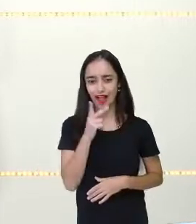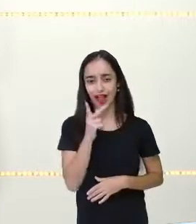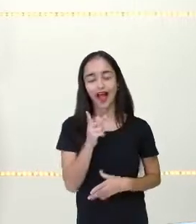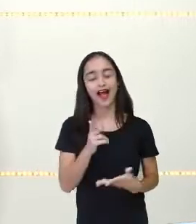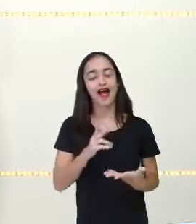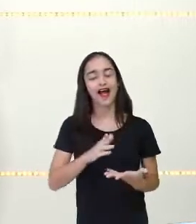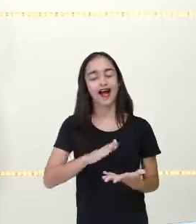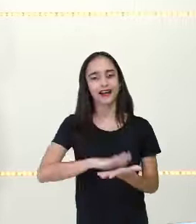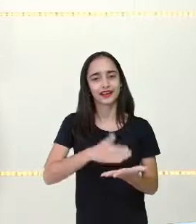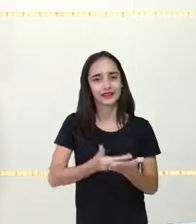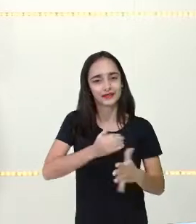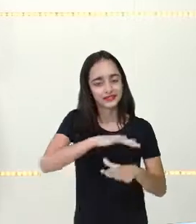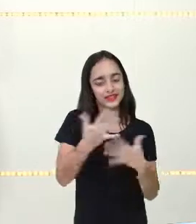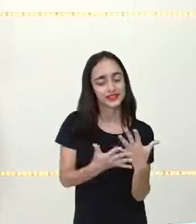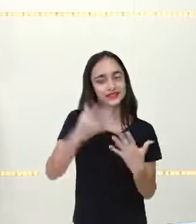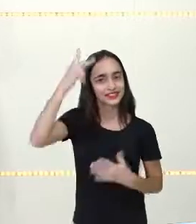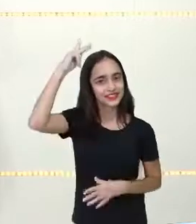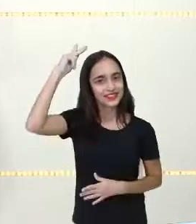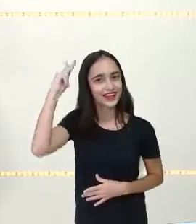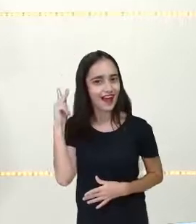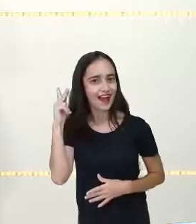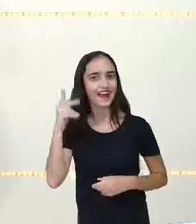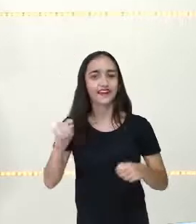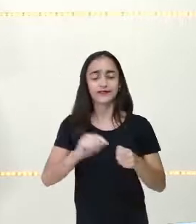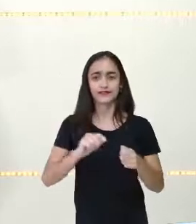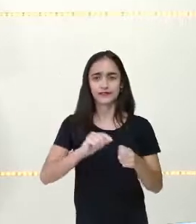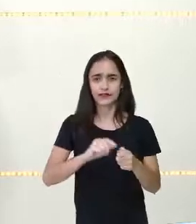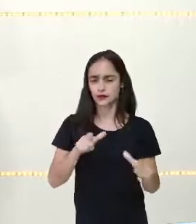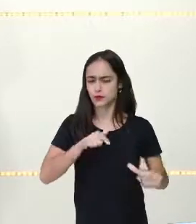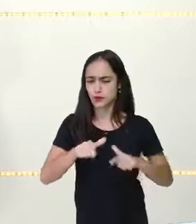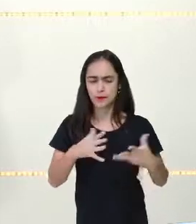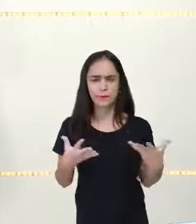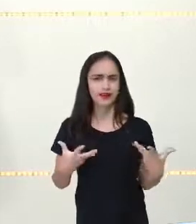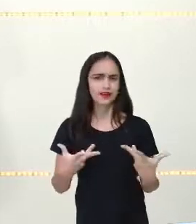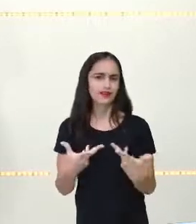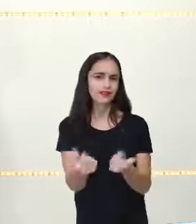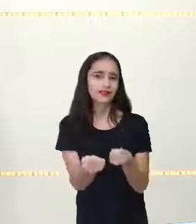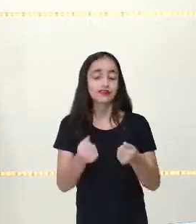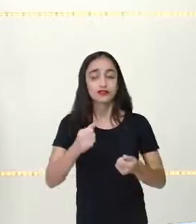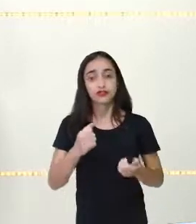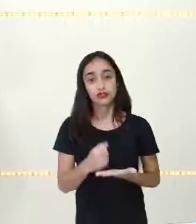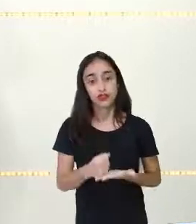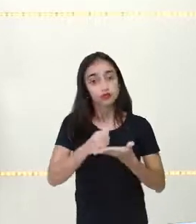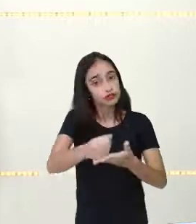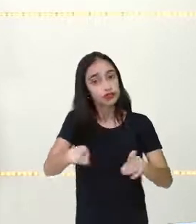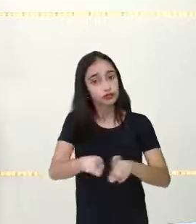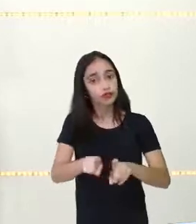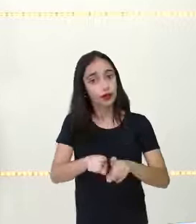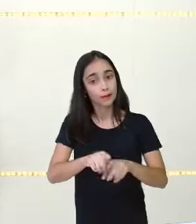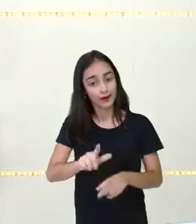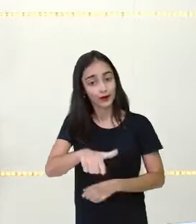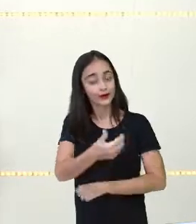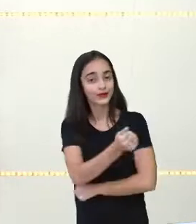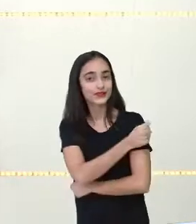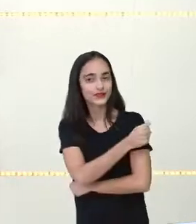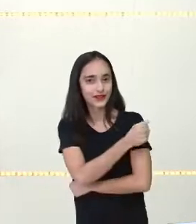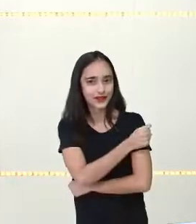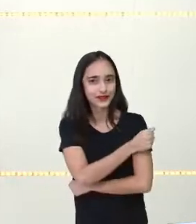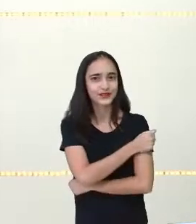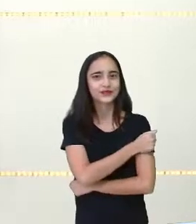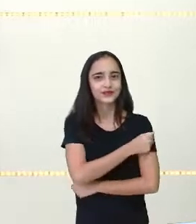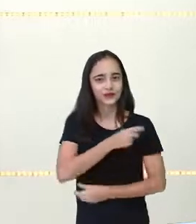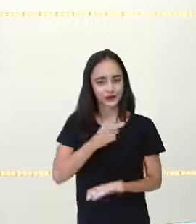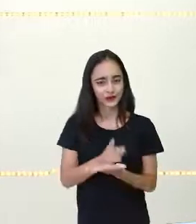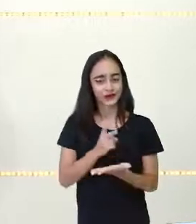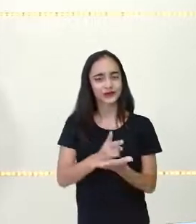intérprete de libras fazendo aí um trabalho lindo Brilhante E ajudando a muito mais estudantes há também reverem aí